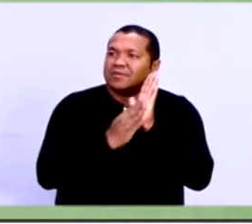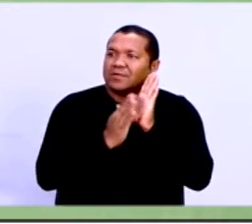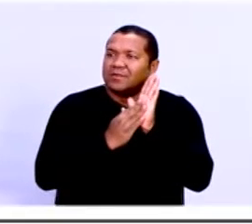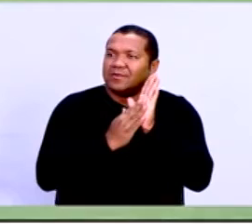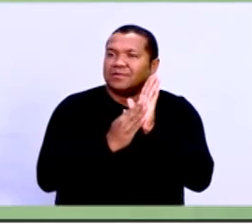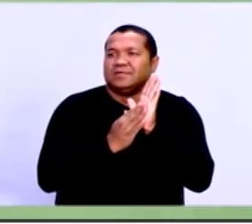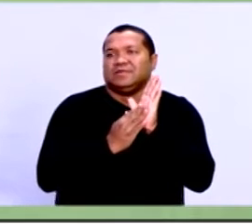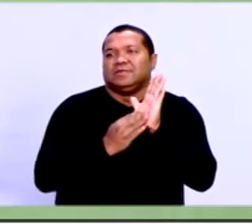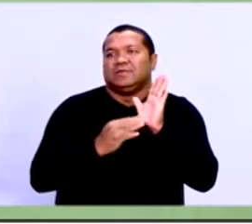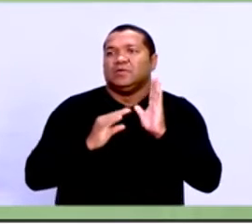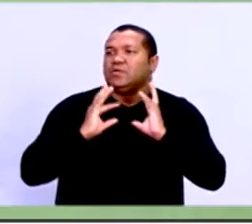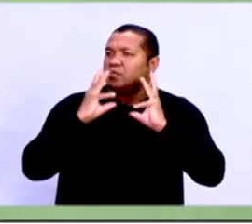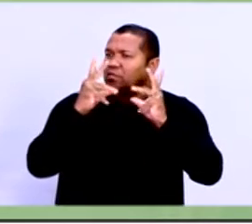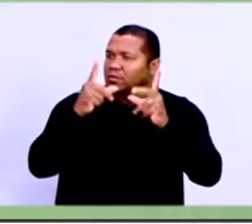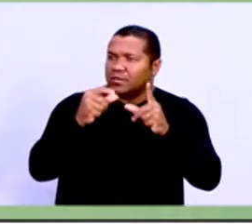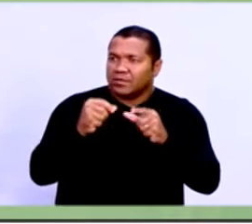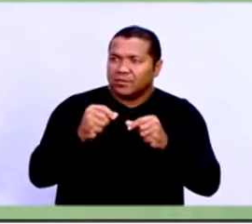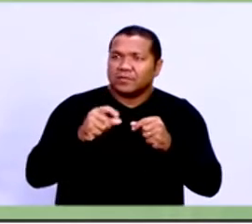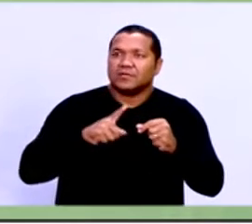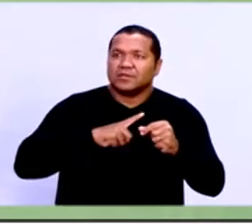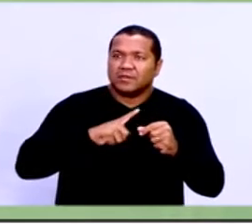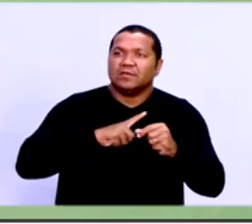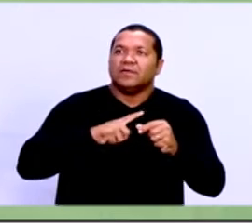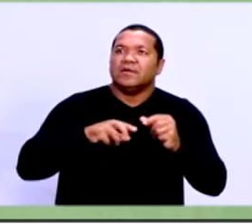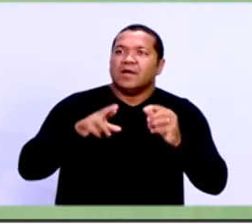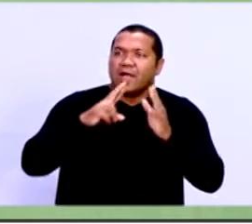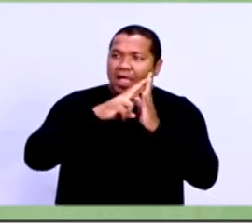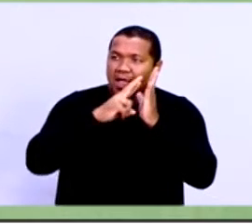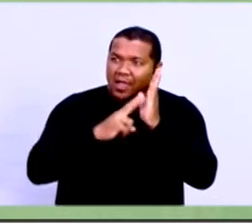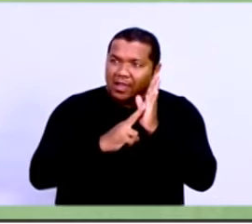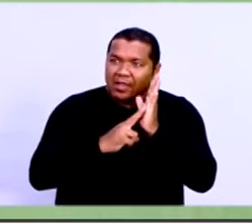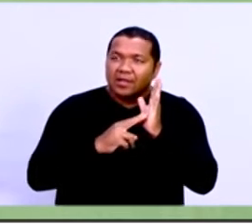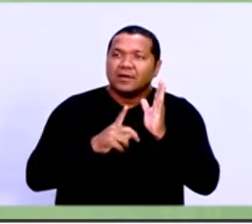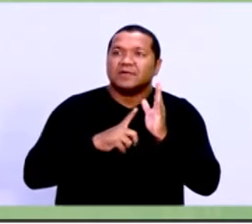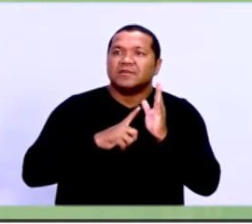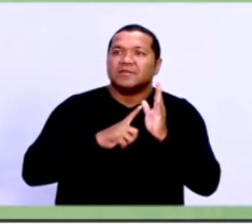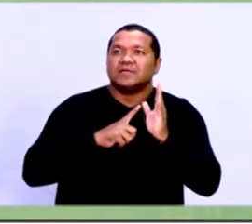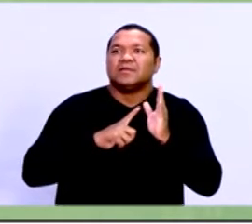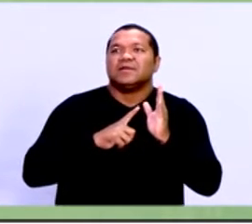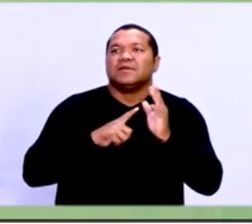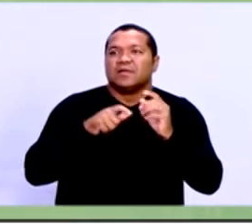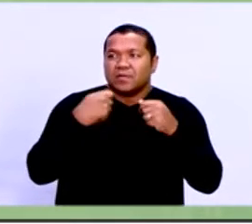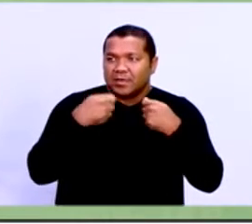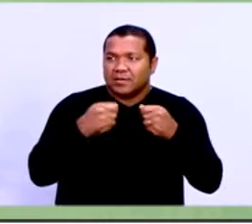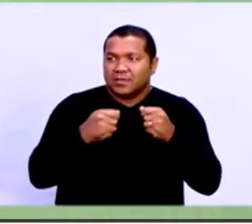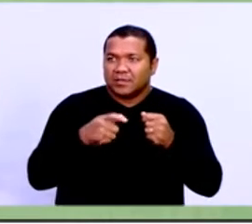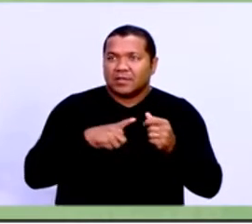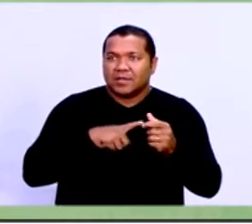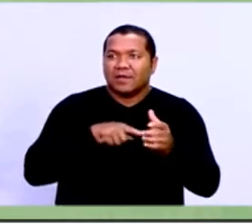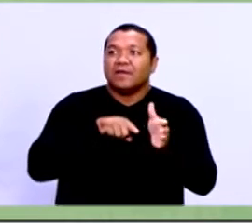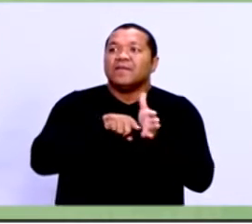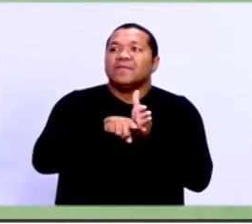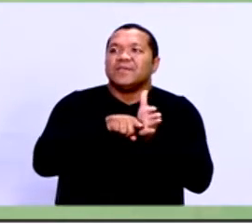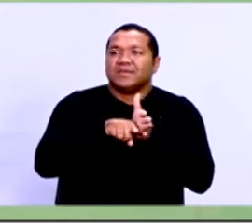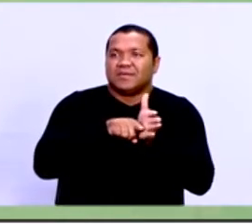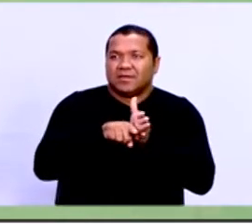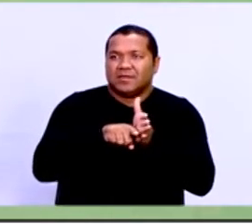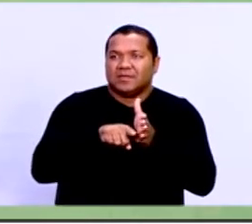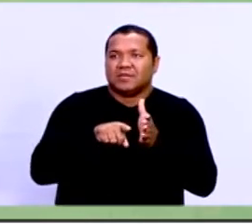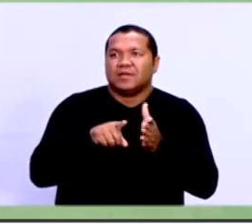isso tudo faz parte são características do da análise de requisitos modelagem